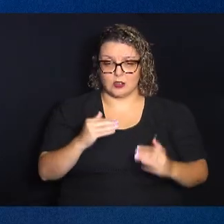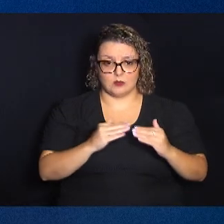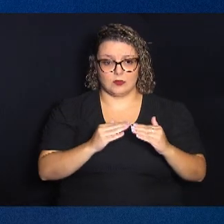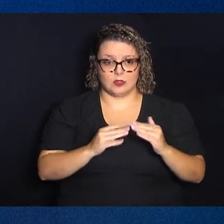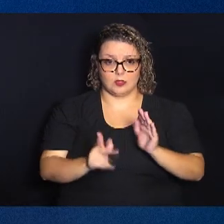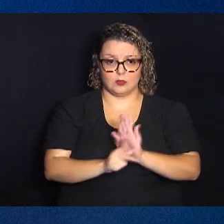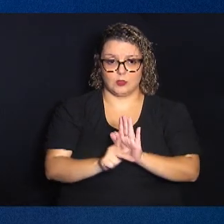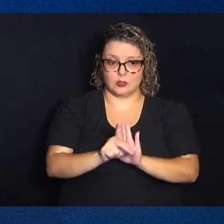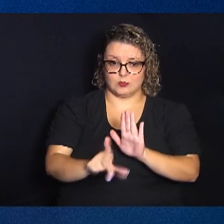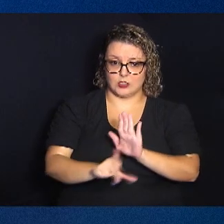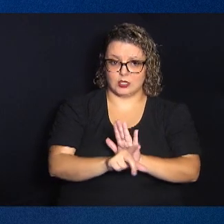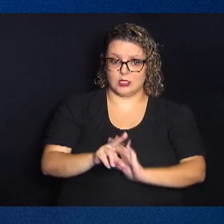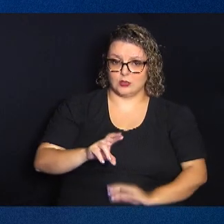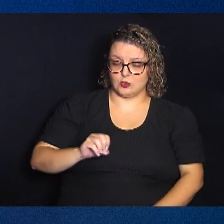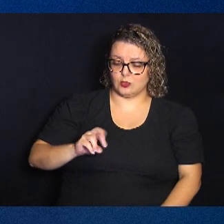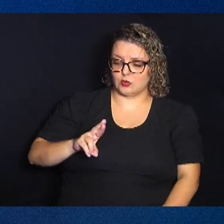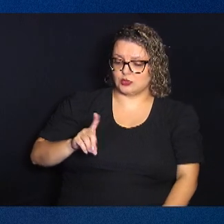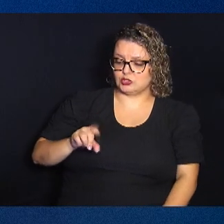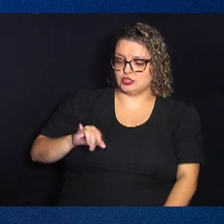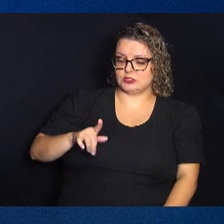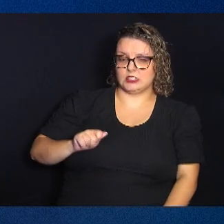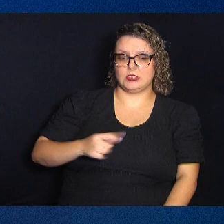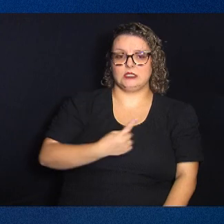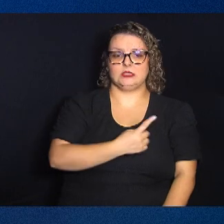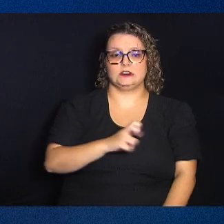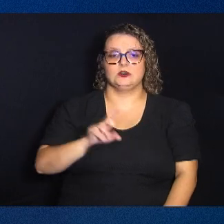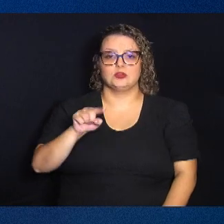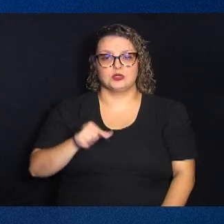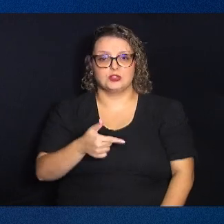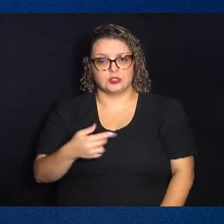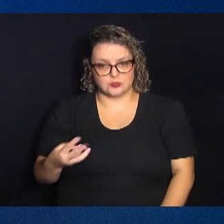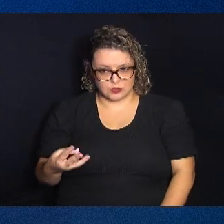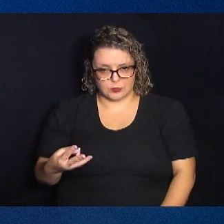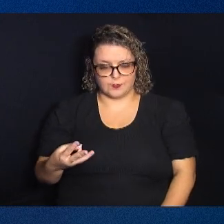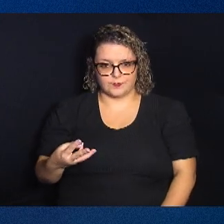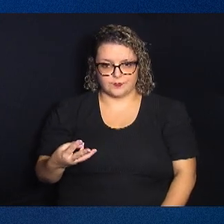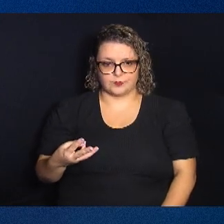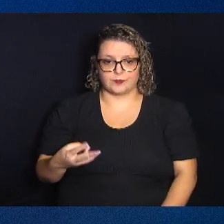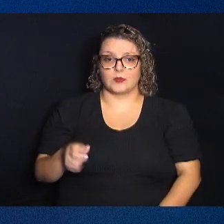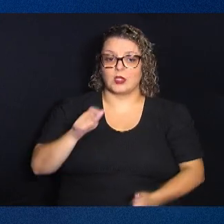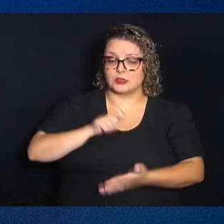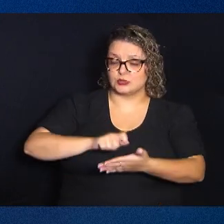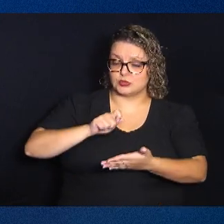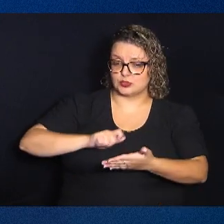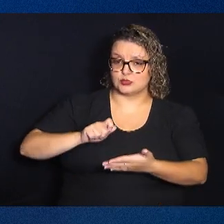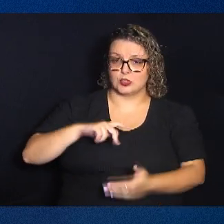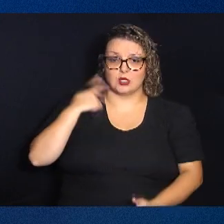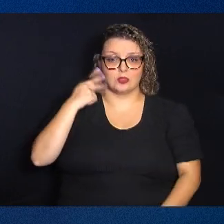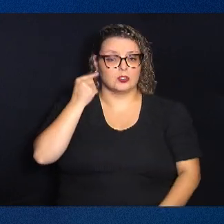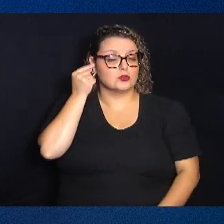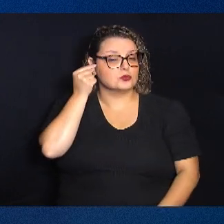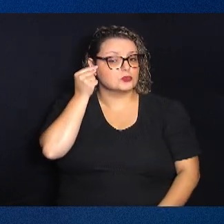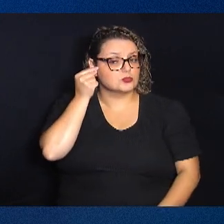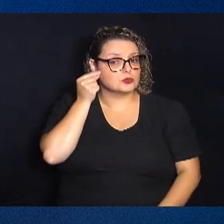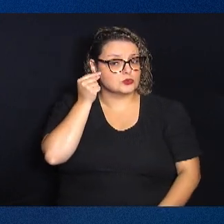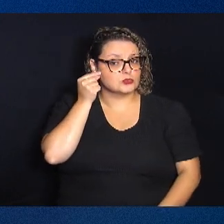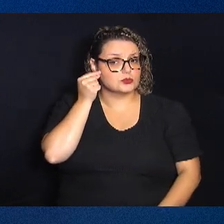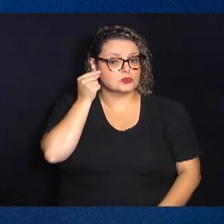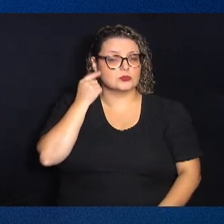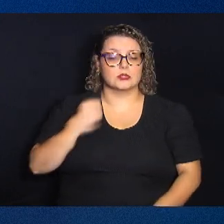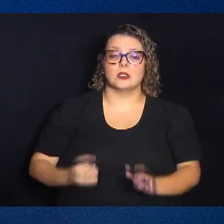favorável ao projeto de lei ordinária 115 de 2023 de autoria do vereador Marcelo